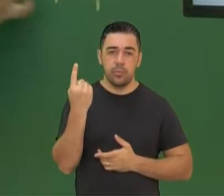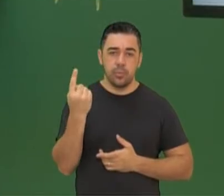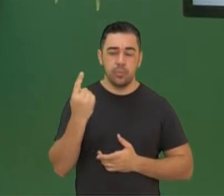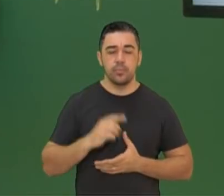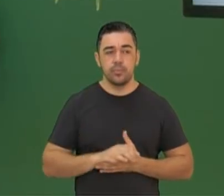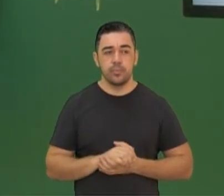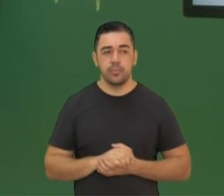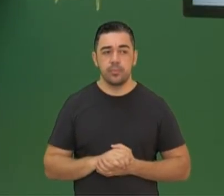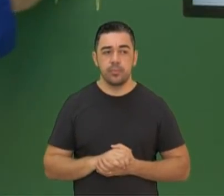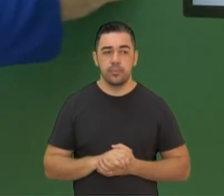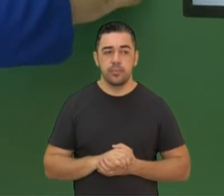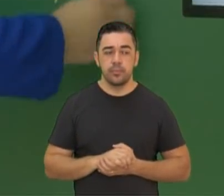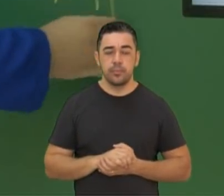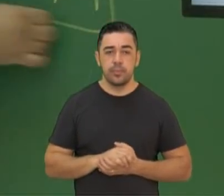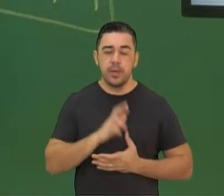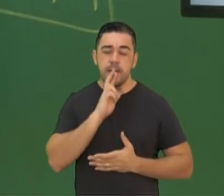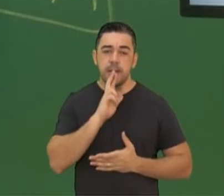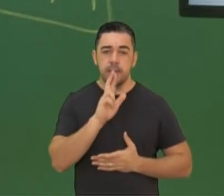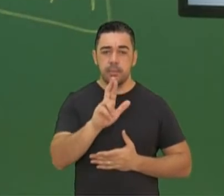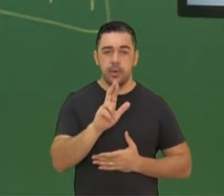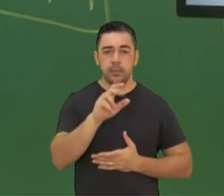1.